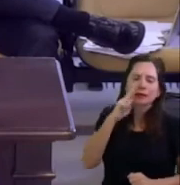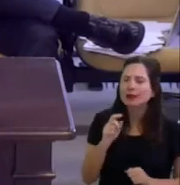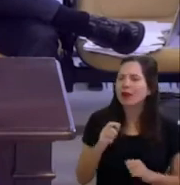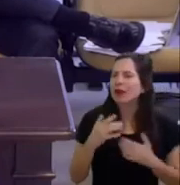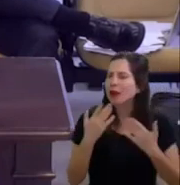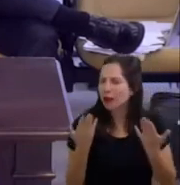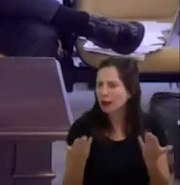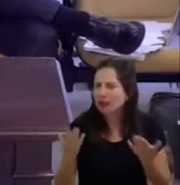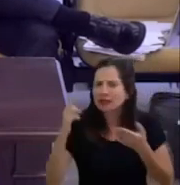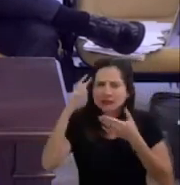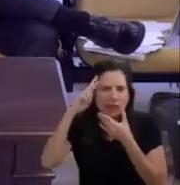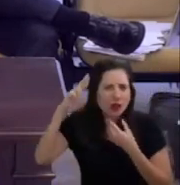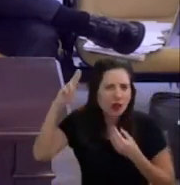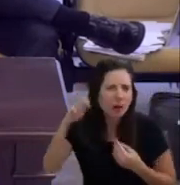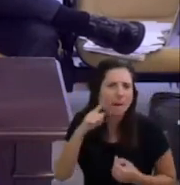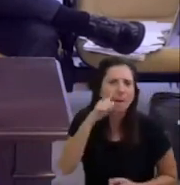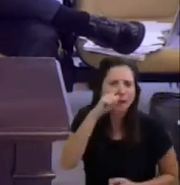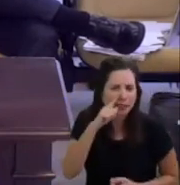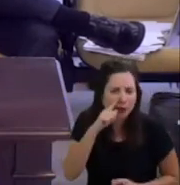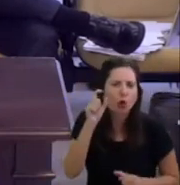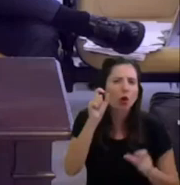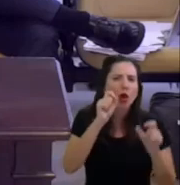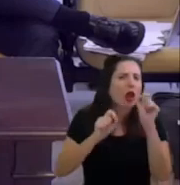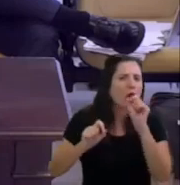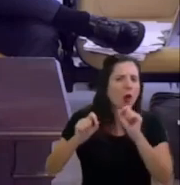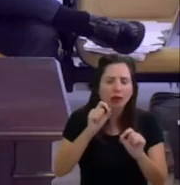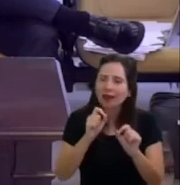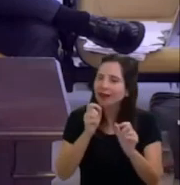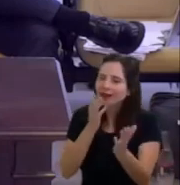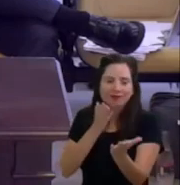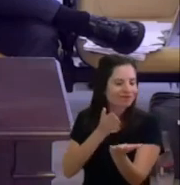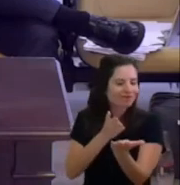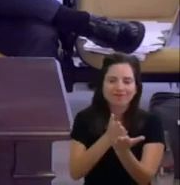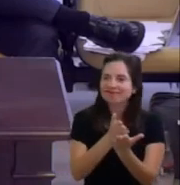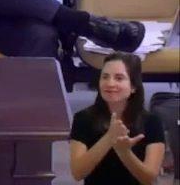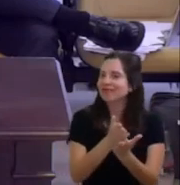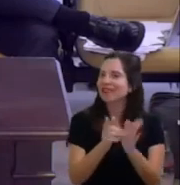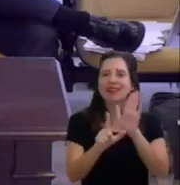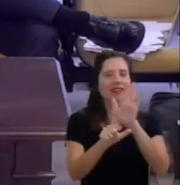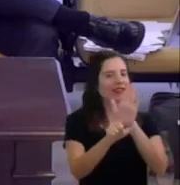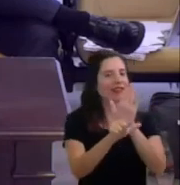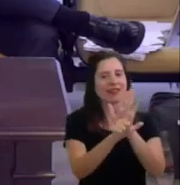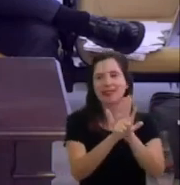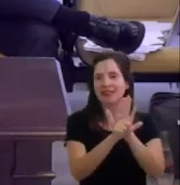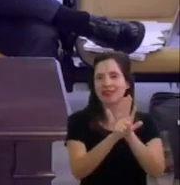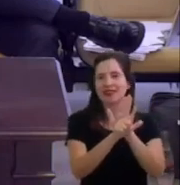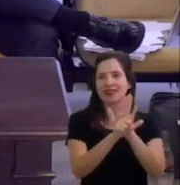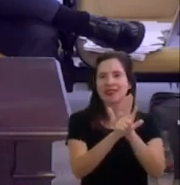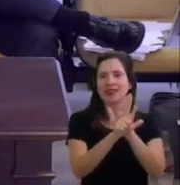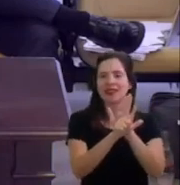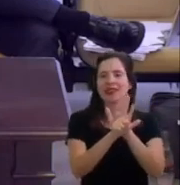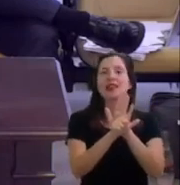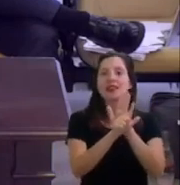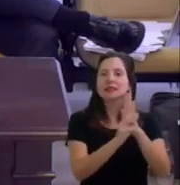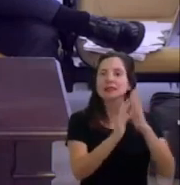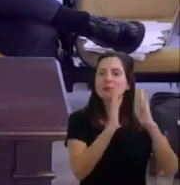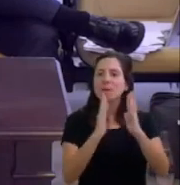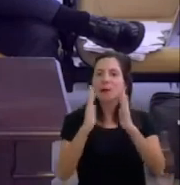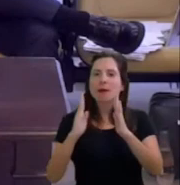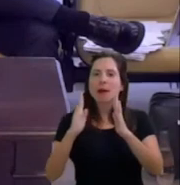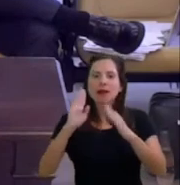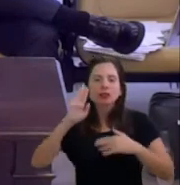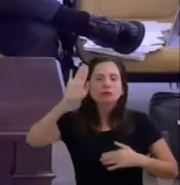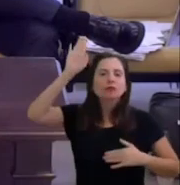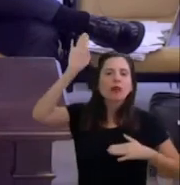é para quem pensava em burlar a lei ou institucionalizar esse caminho de se lançar uma candidatura inicialmente com um teto de